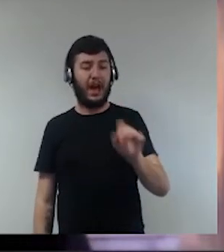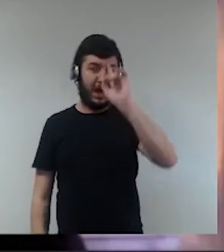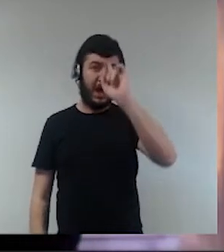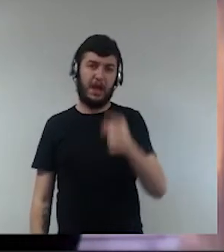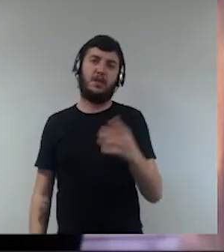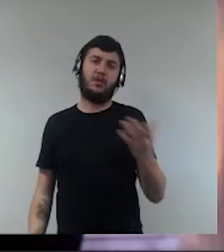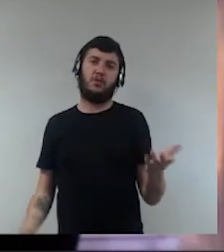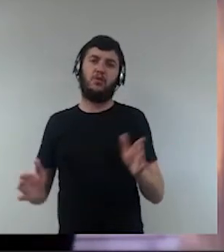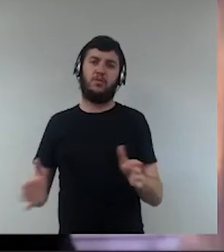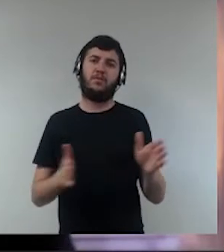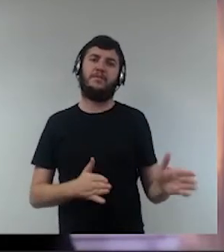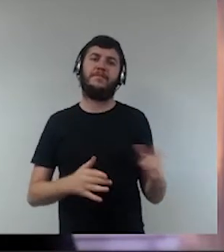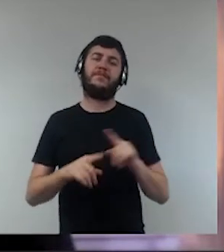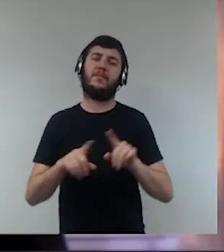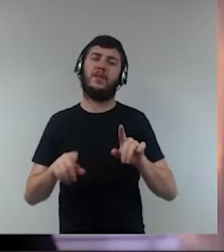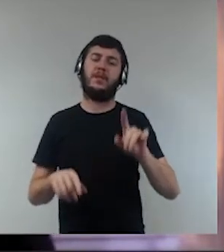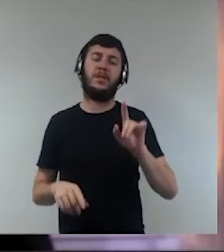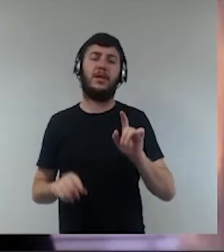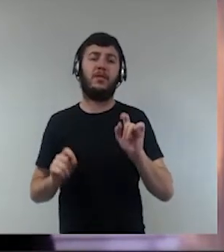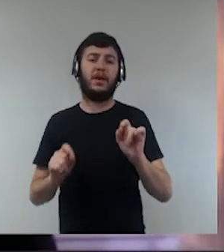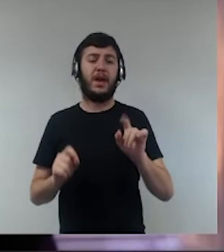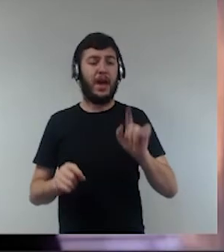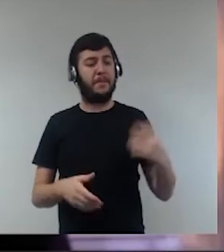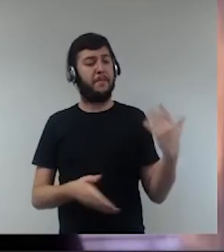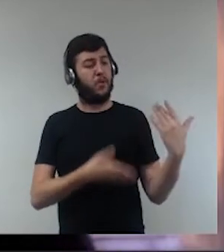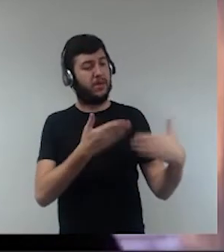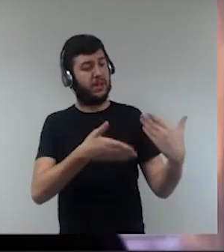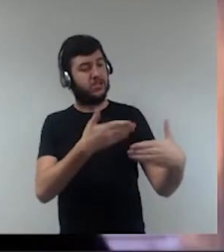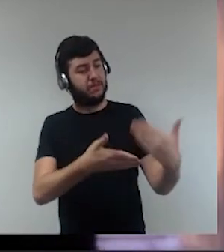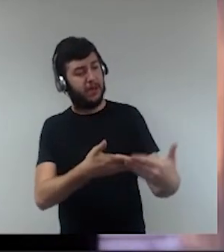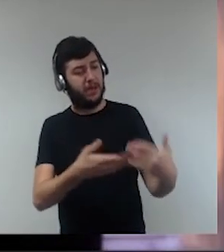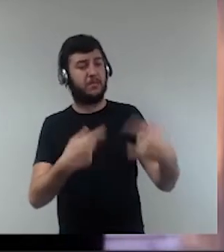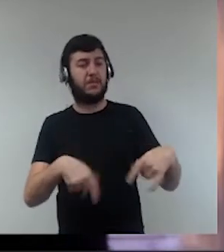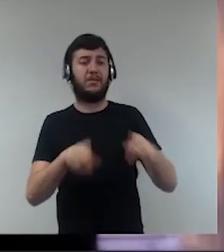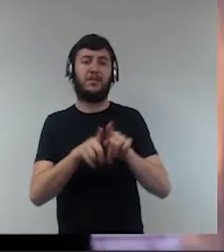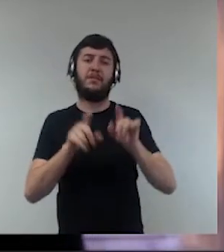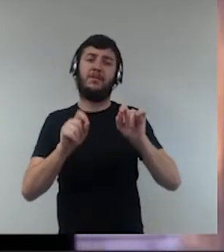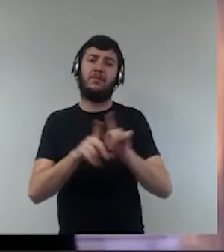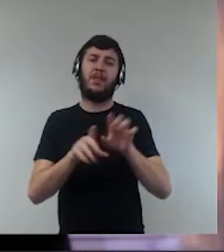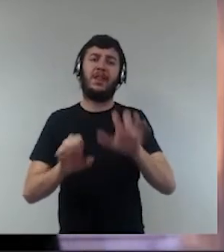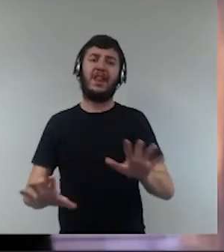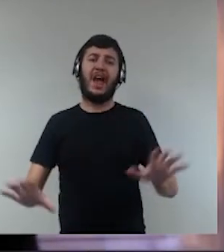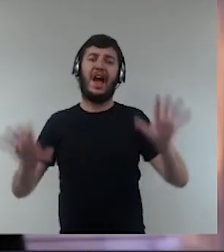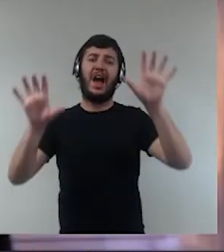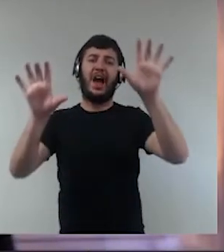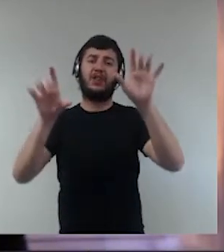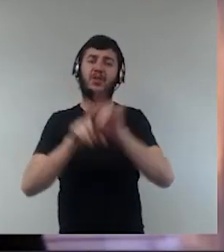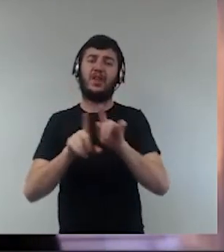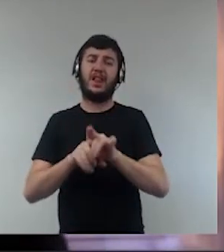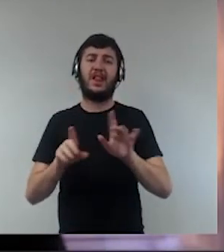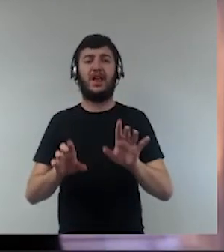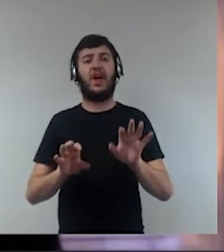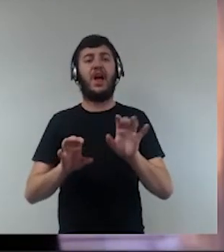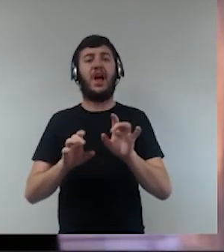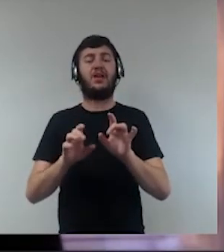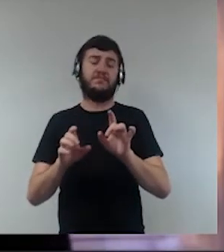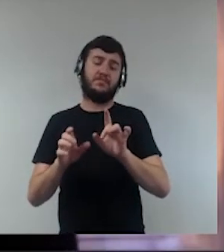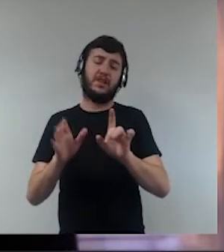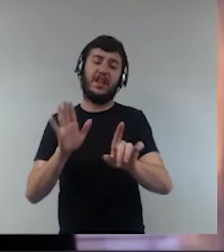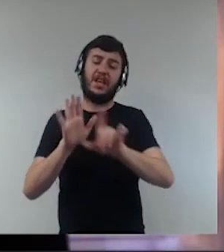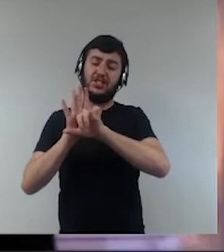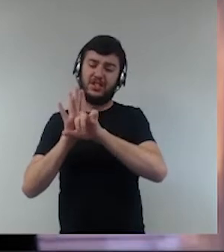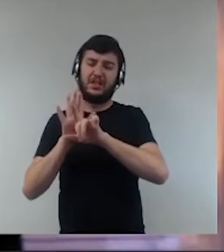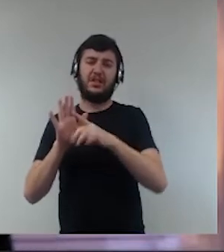E aí nós podemos ter, já que é uma questão procedimental, os estados legislando concorrentemente sobre isso. O